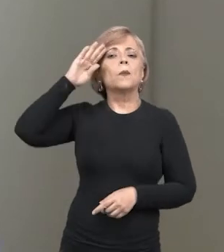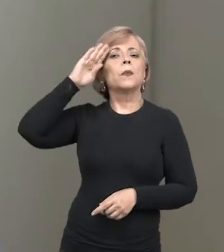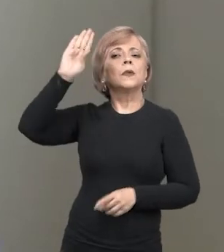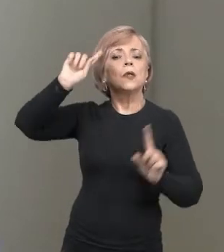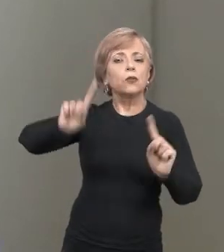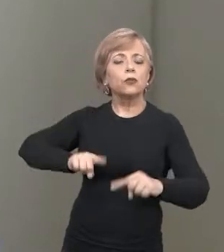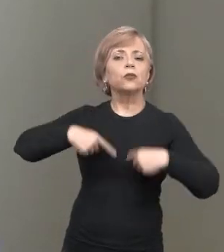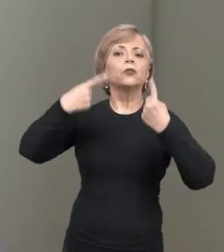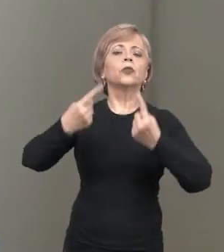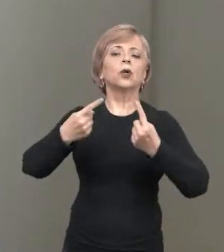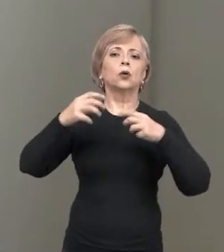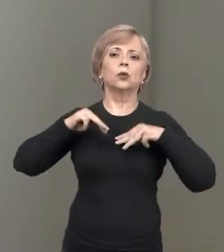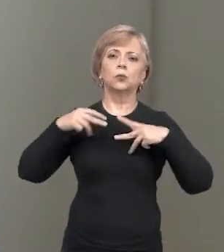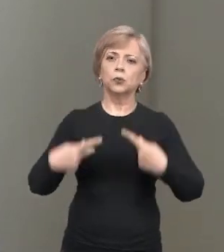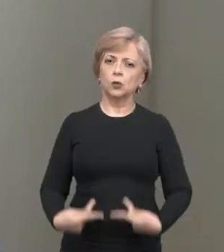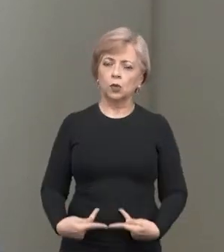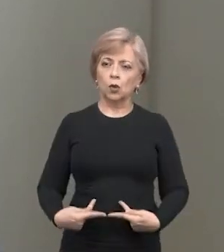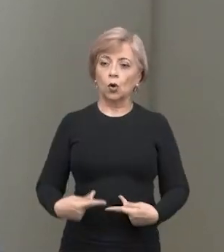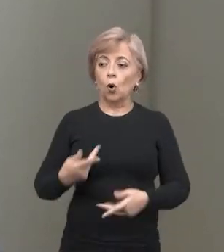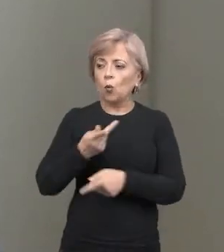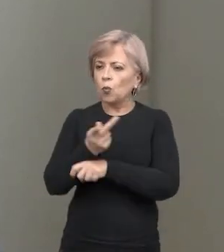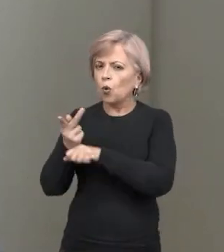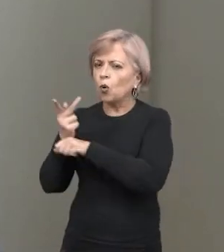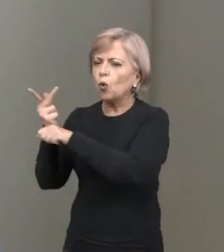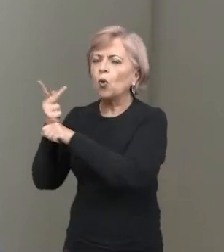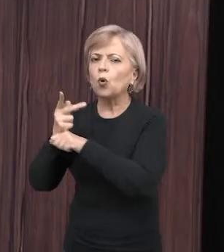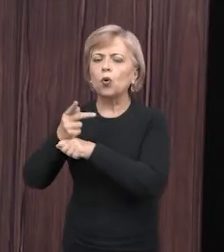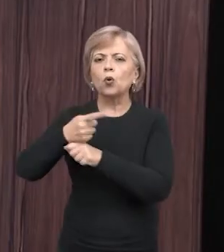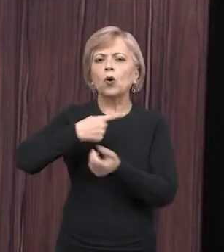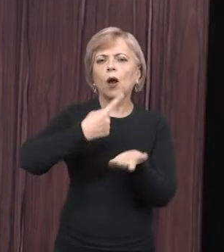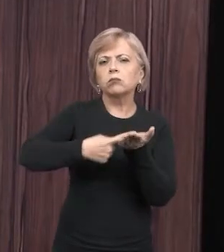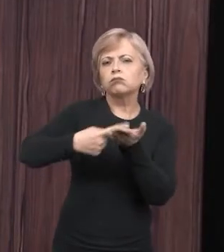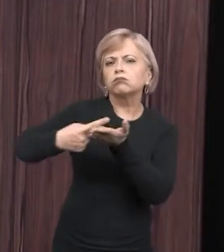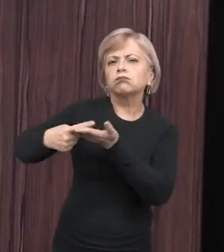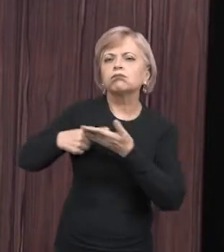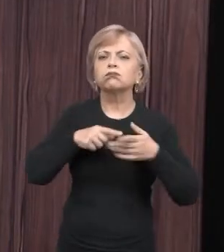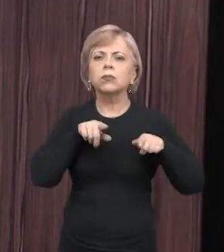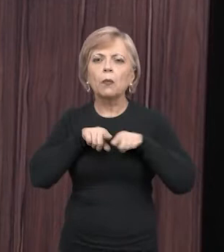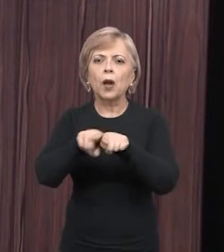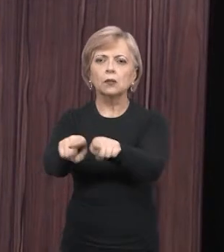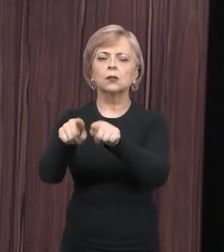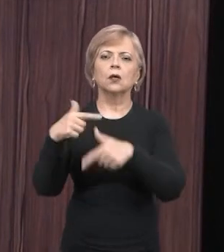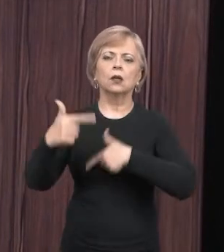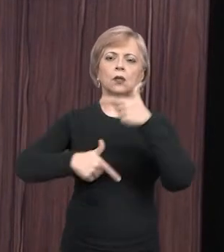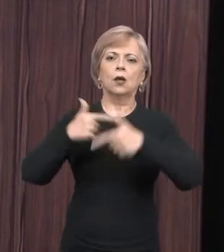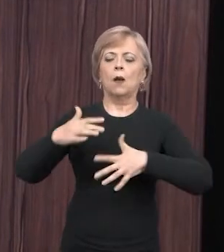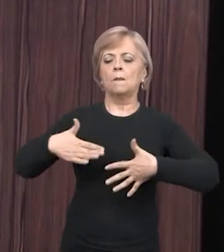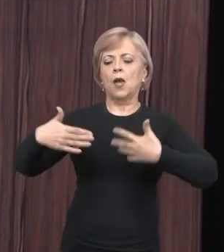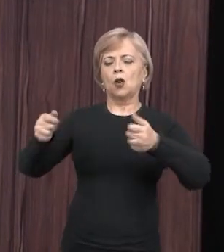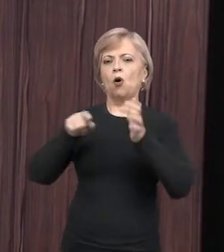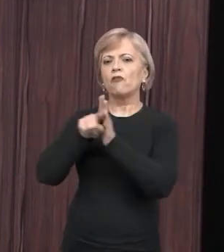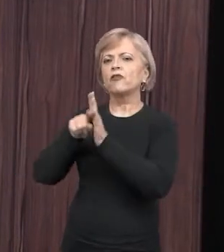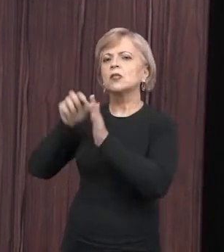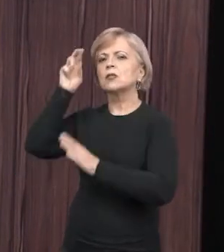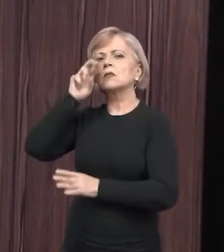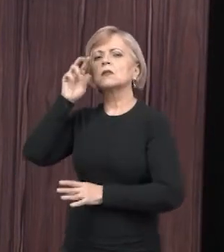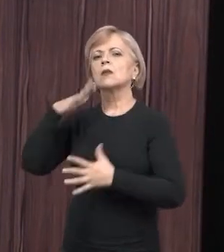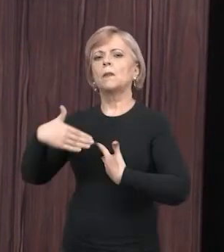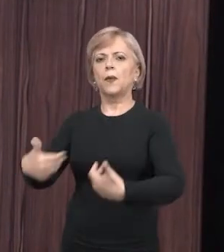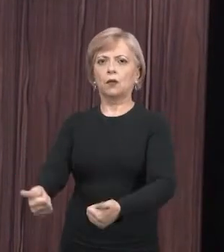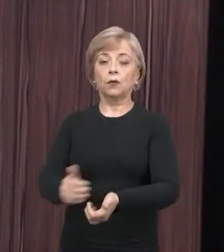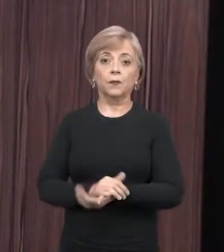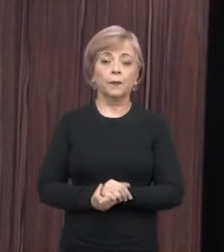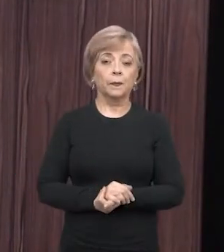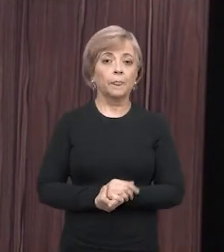desafio do Ministério Público, buscar parcerias que visem a melhoria desse acompanhamento, dessa fiscalização. Há,